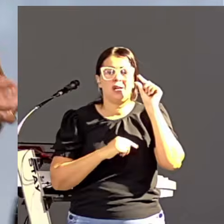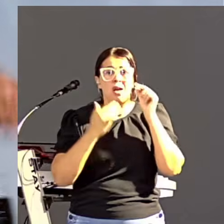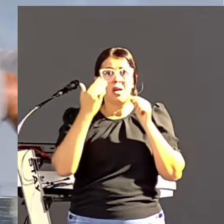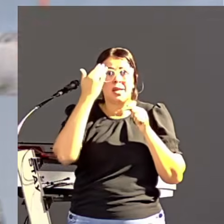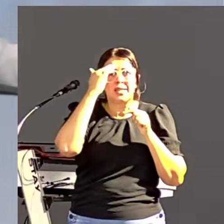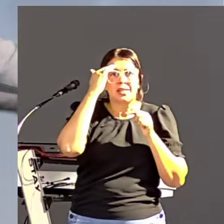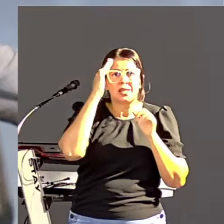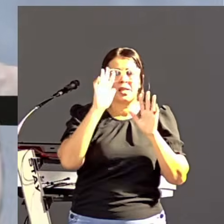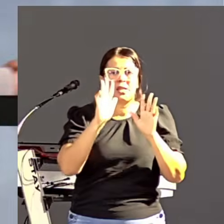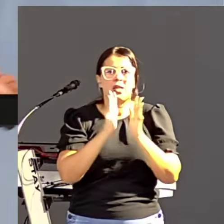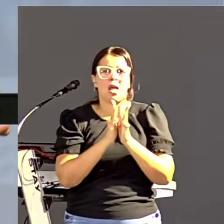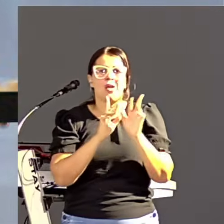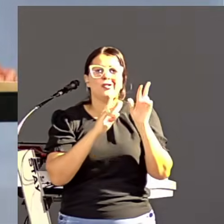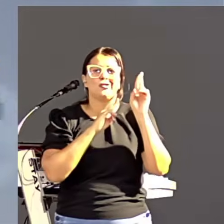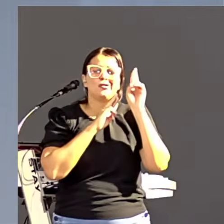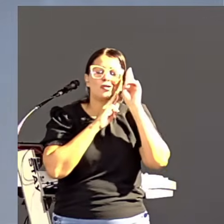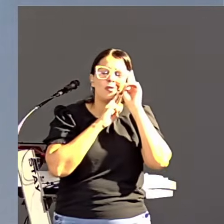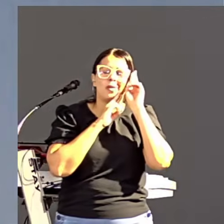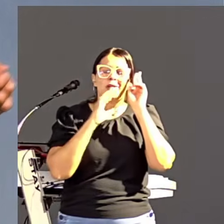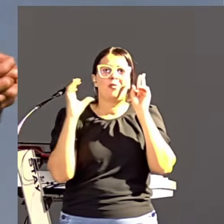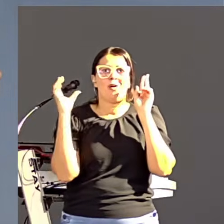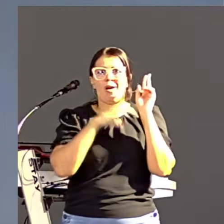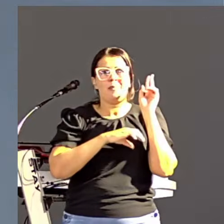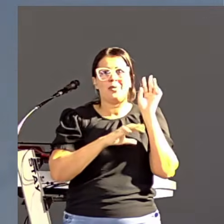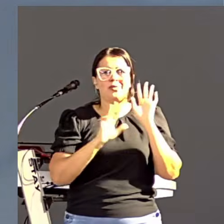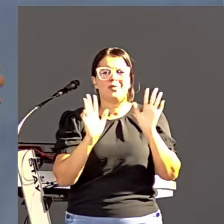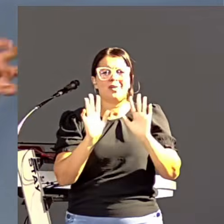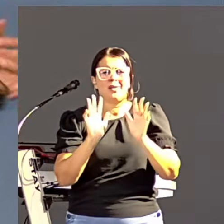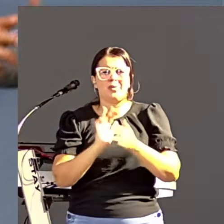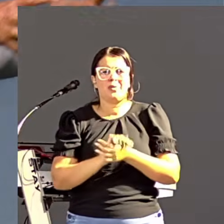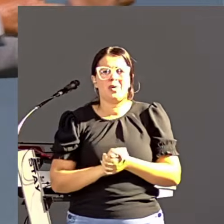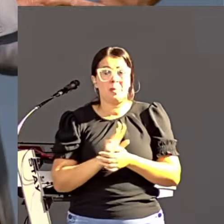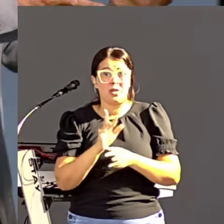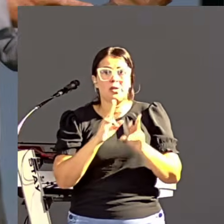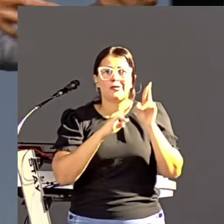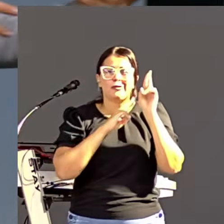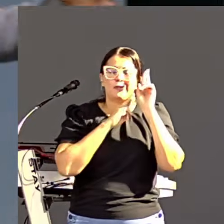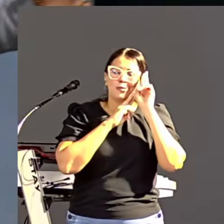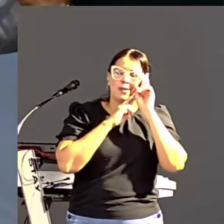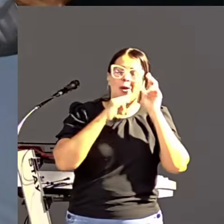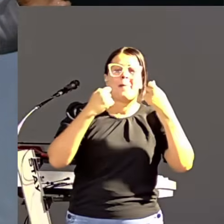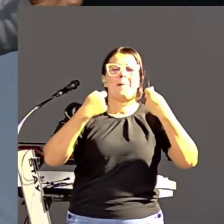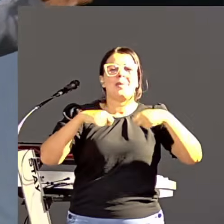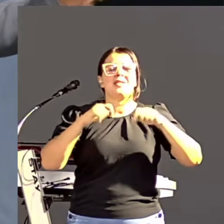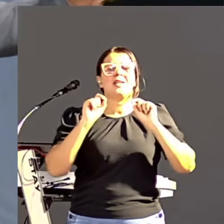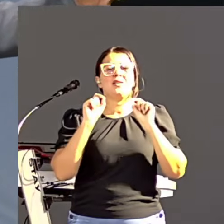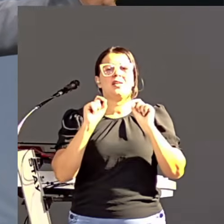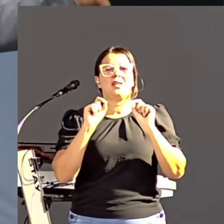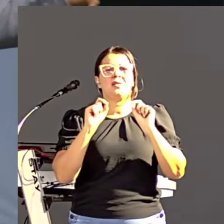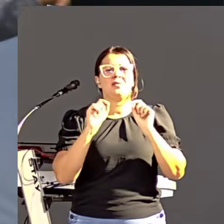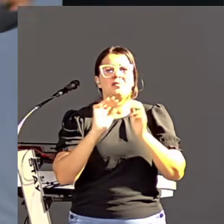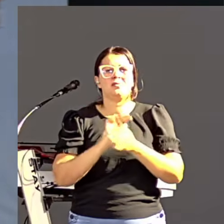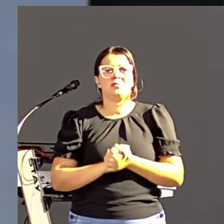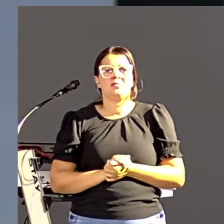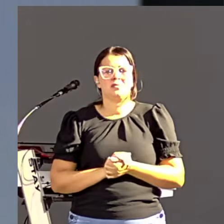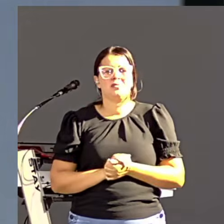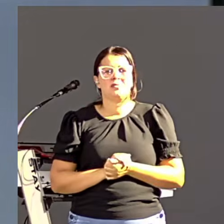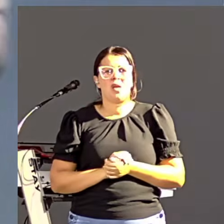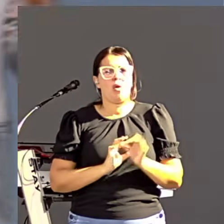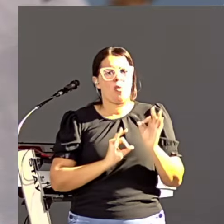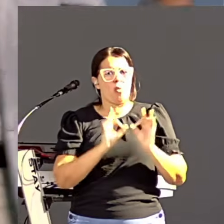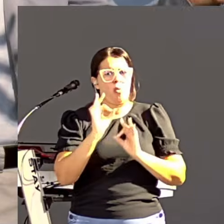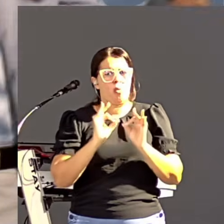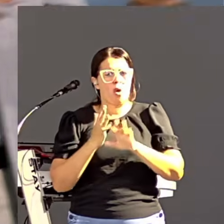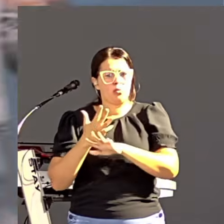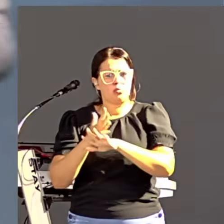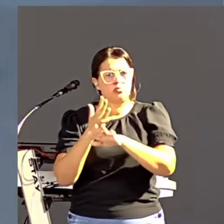Entenda, ninguém dorme de repente. Para a gente dormir, a gente precisa estabelecer uma rotina,